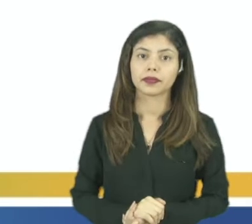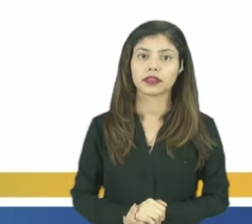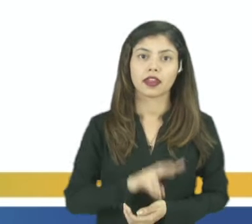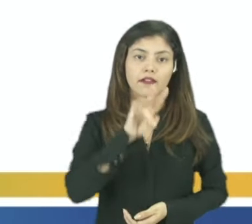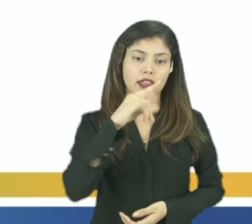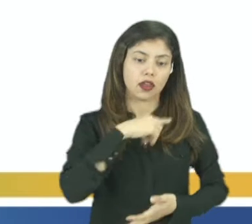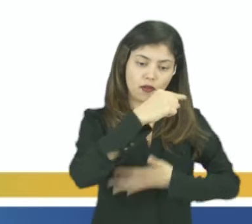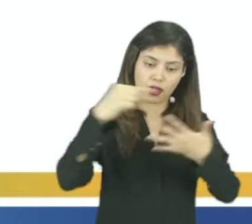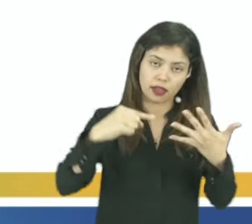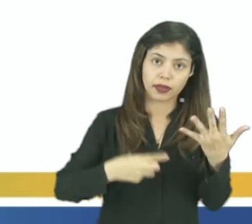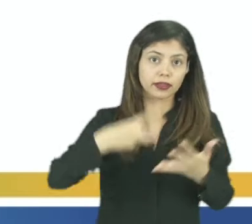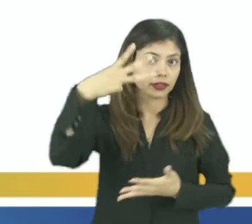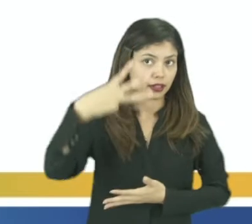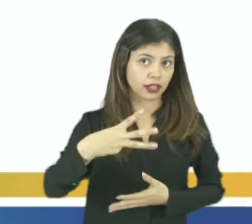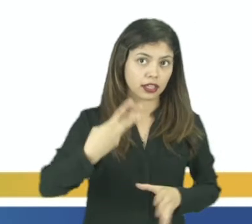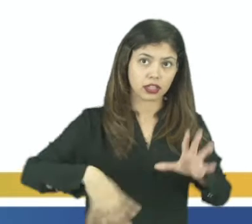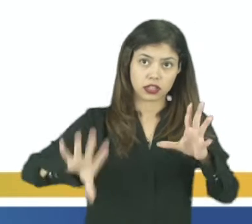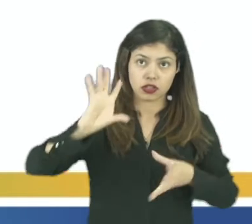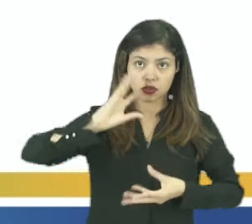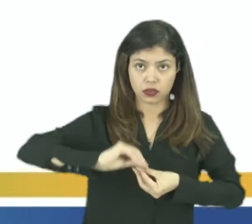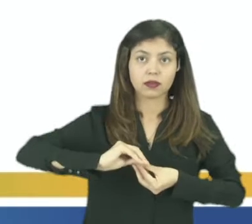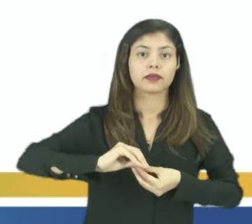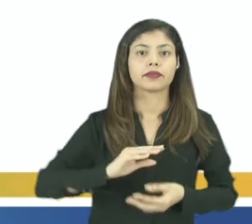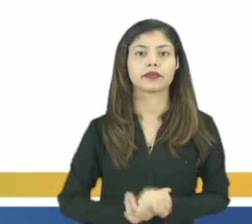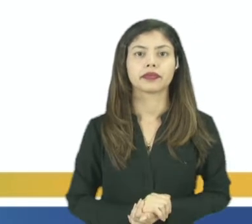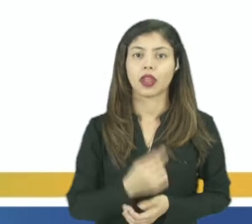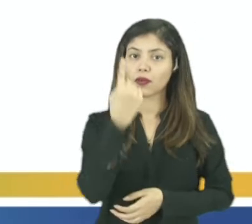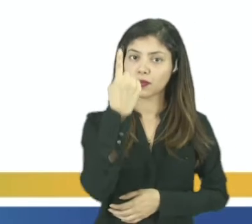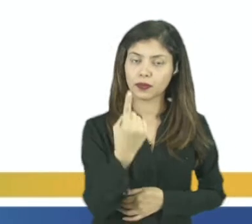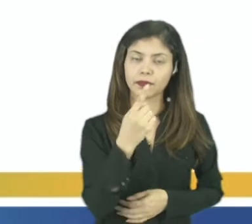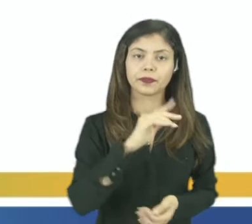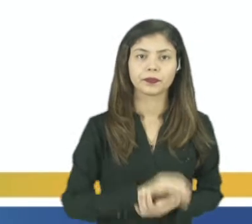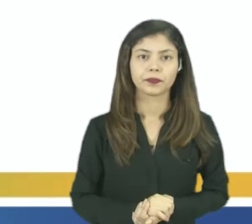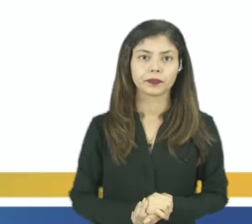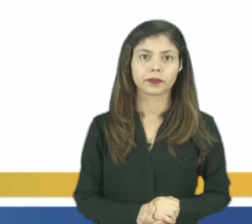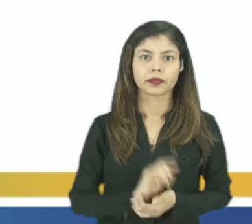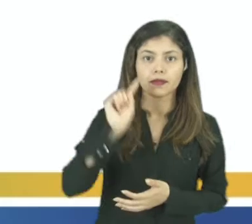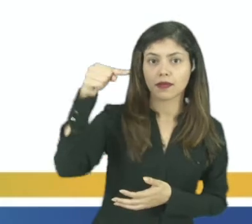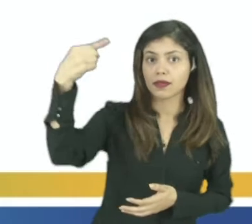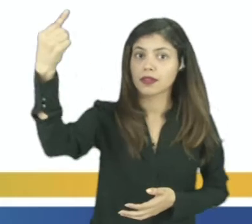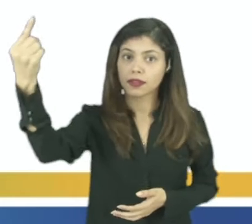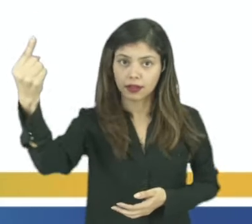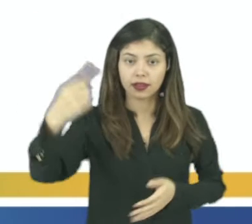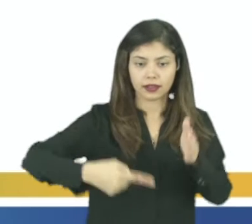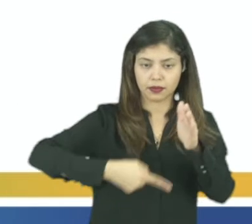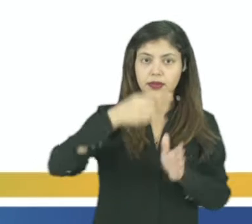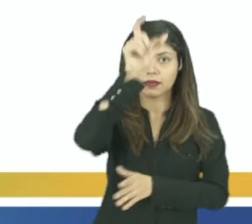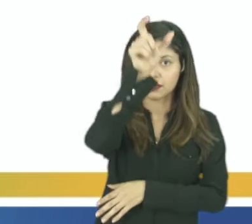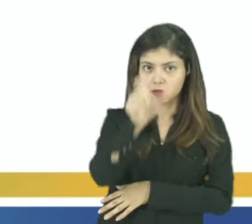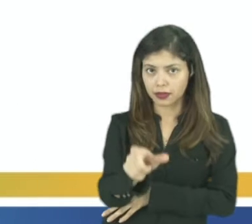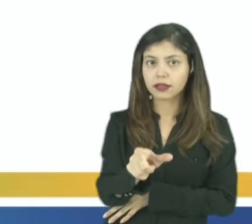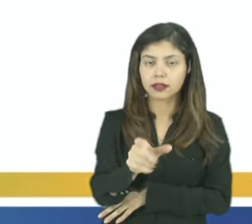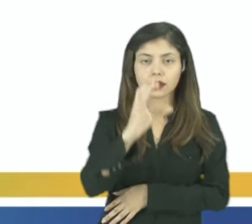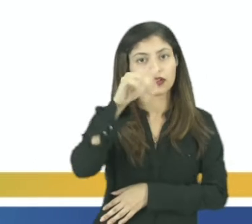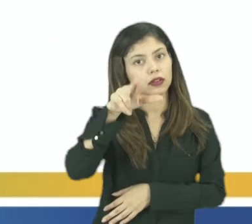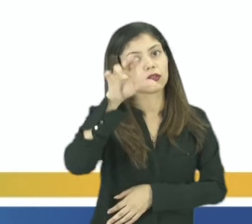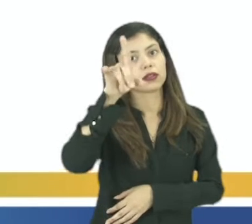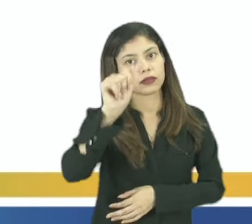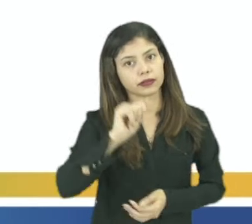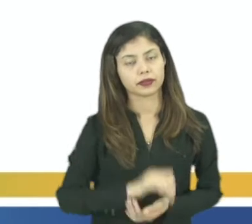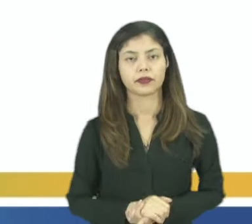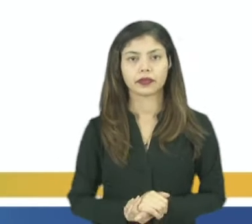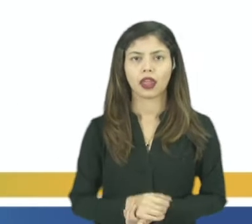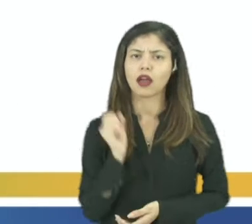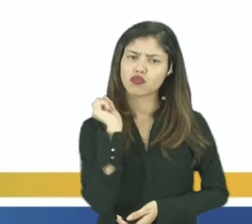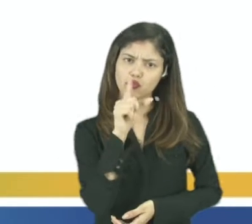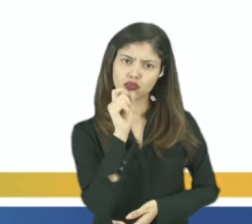elemento 3, somar ao 1, que vem lá da primeira coluna, observe que está bem ao lado, de